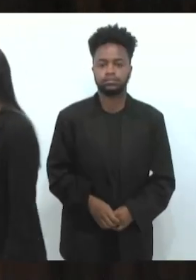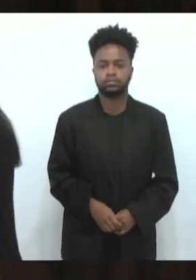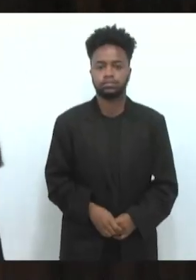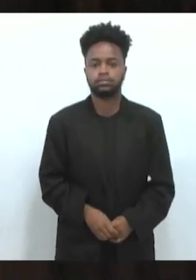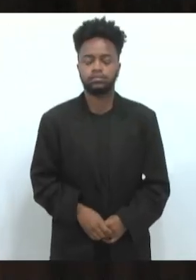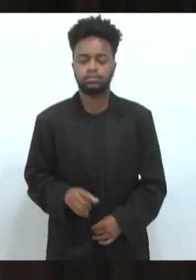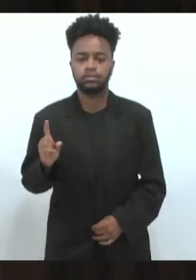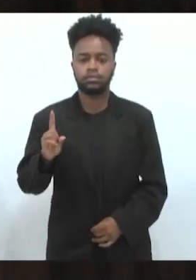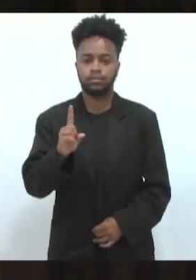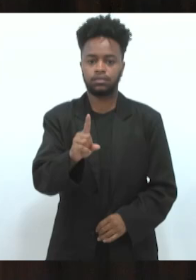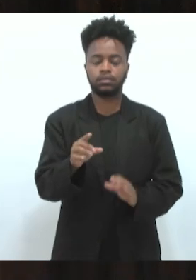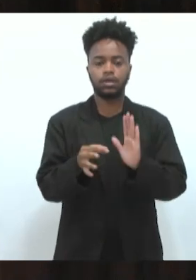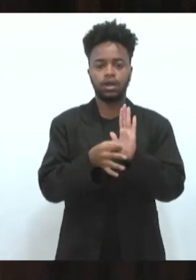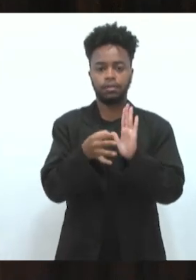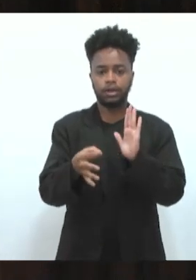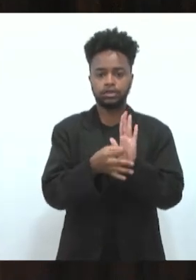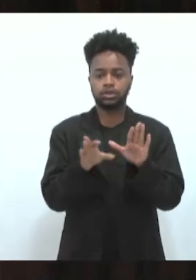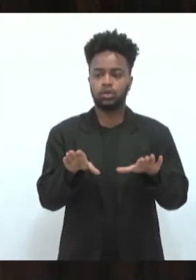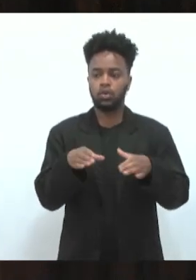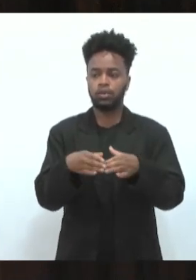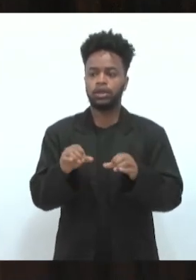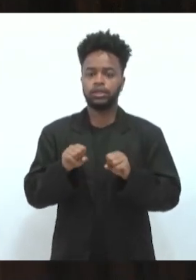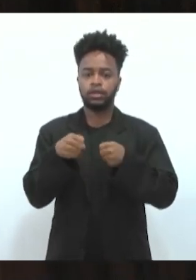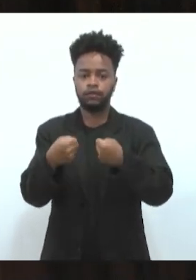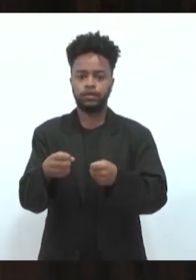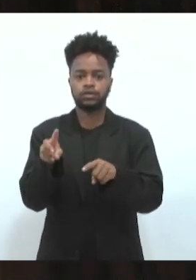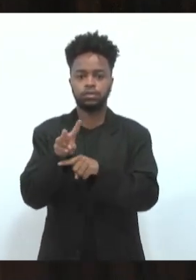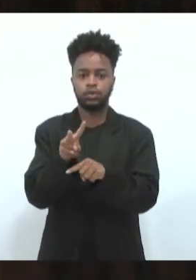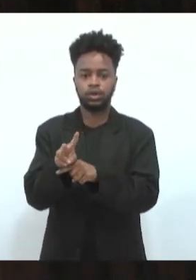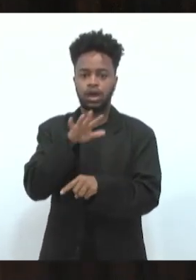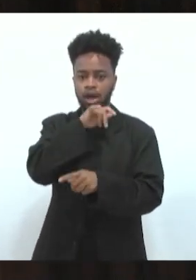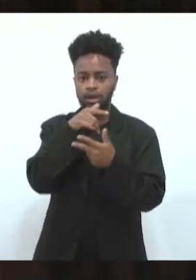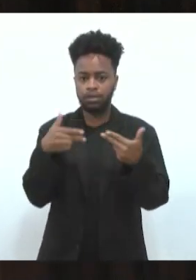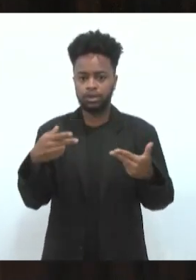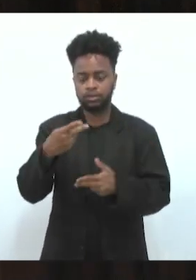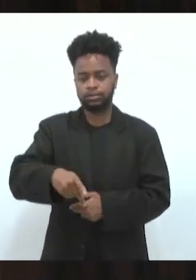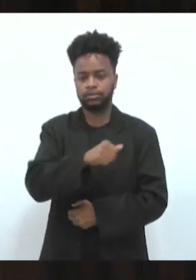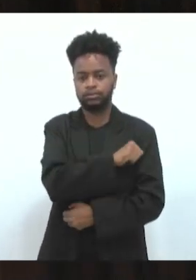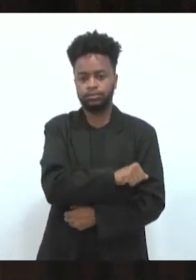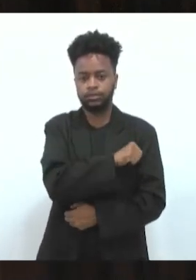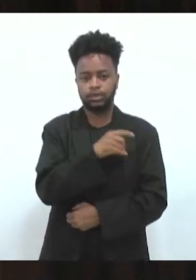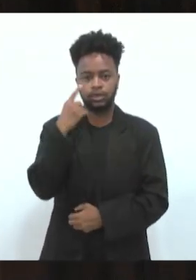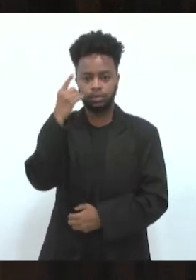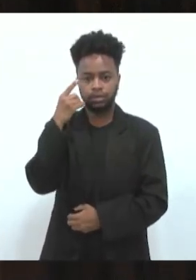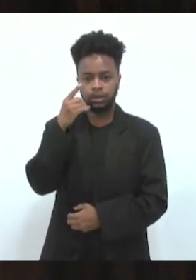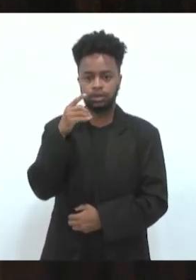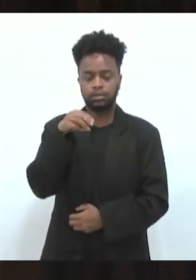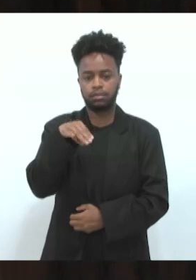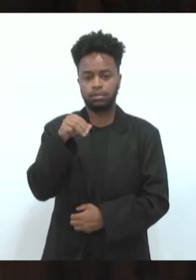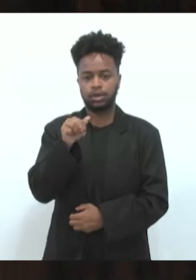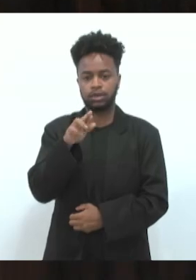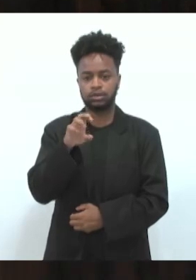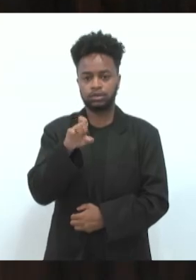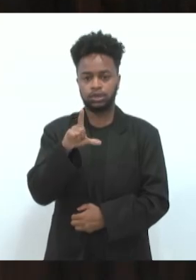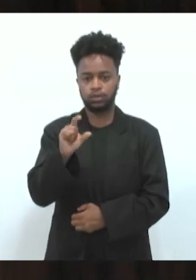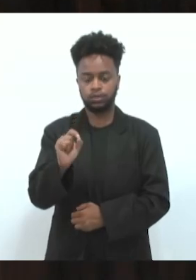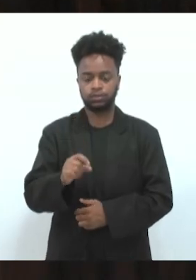Para emitir parecer da Comissão de Defesa e Proteção dos Animais do Estado do Rio de Janeiro, o deputado Marcelo Dino.